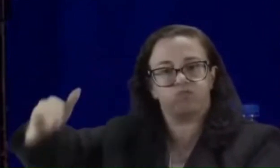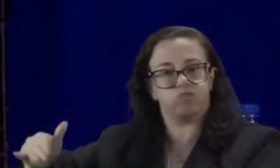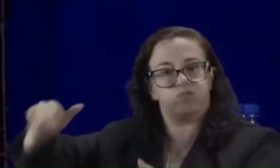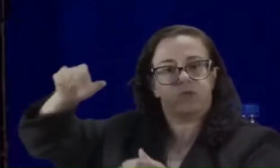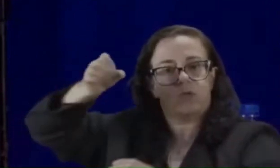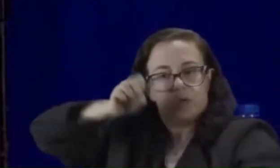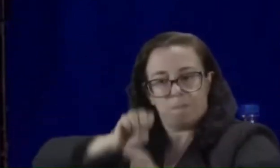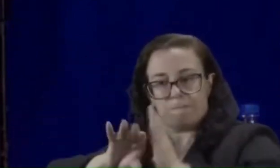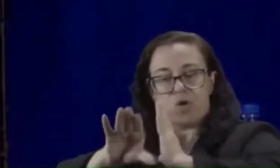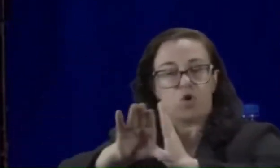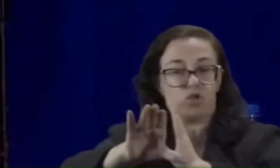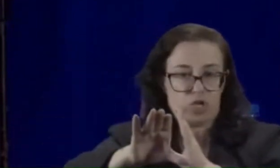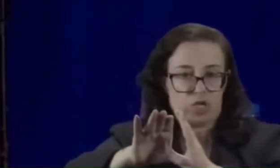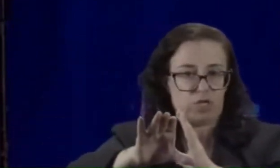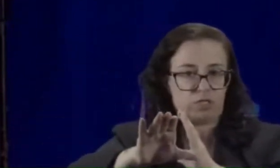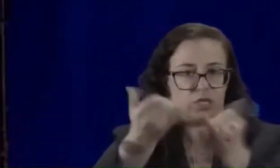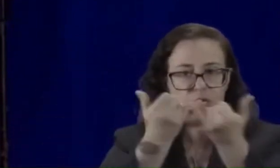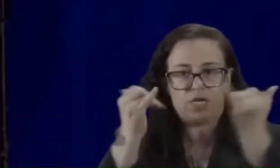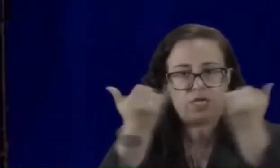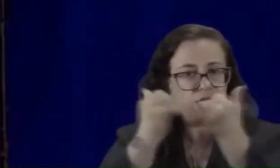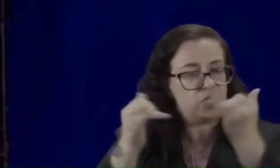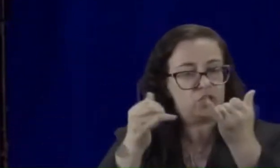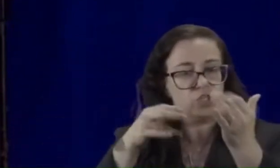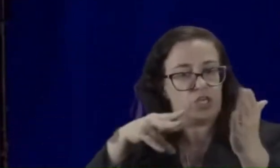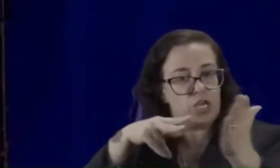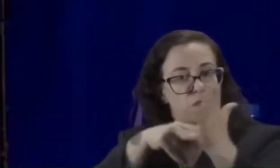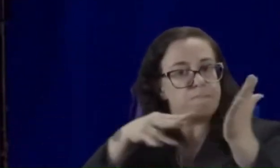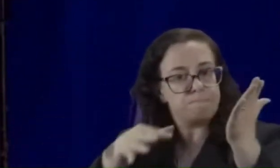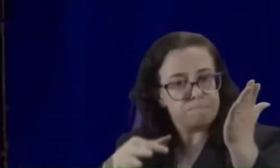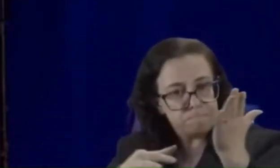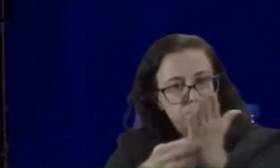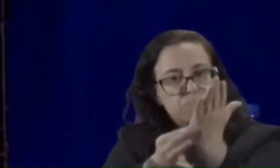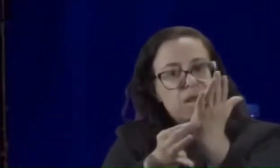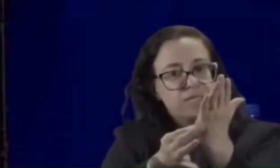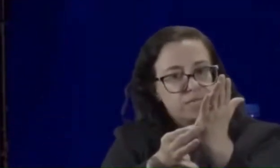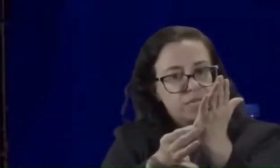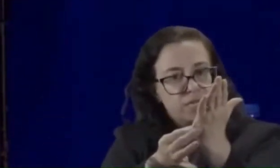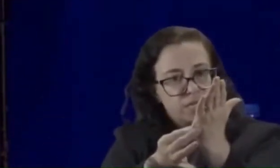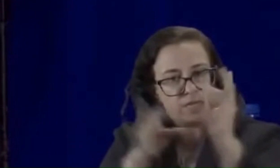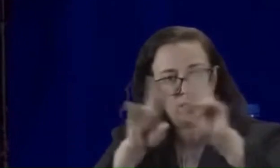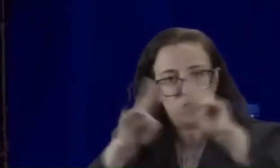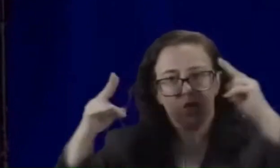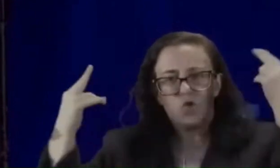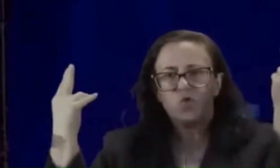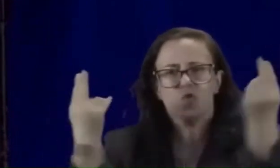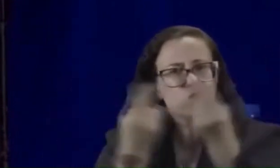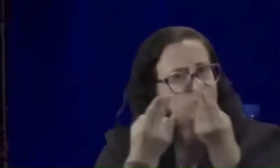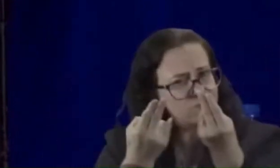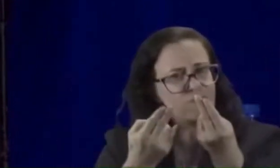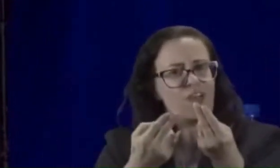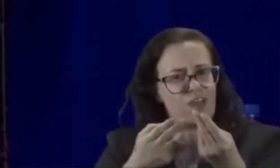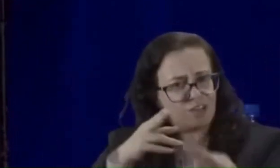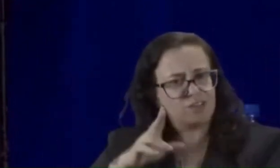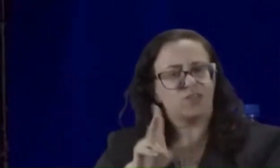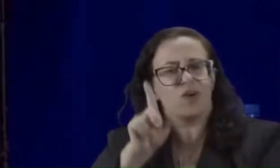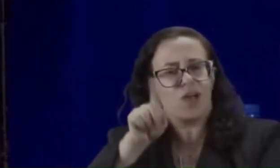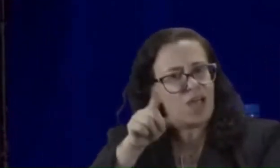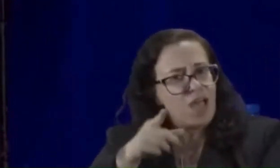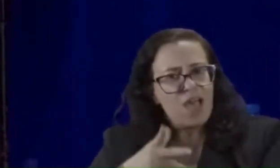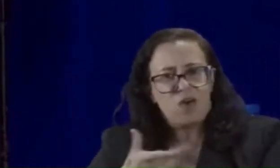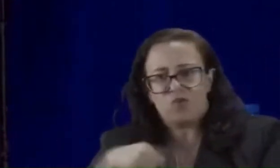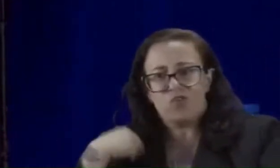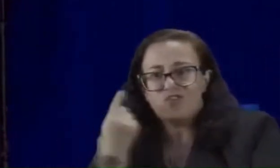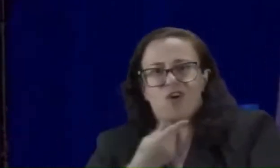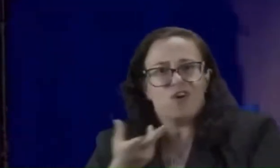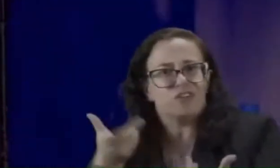projeta energia e matéria. E o universo é nada mais do que aquilo que nós podemos